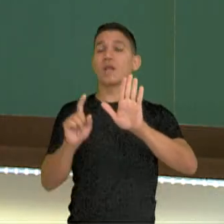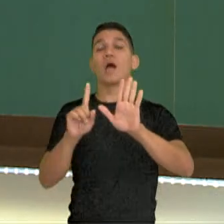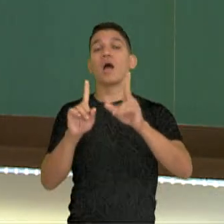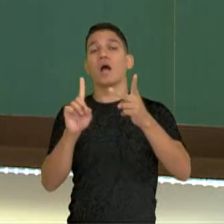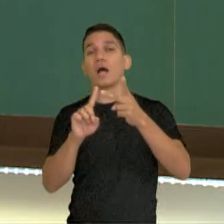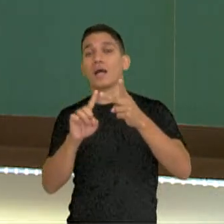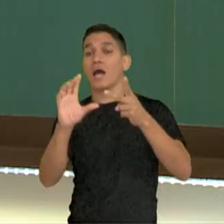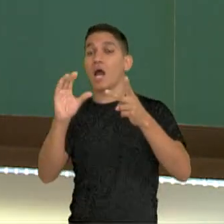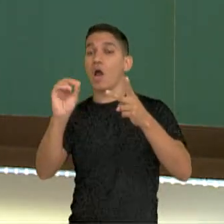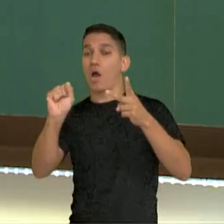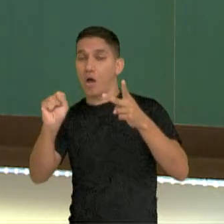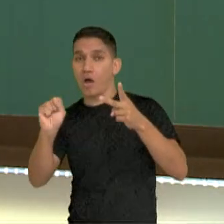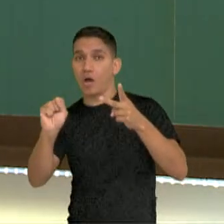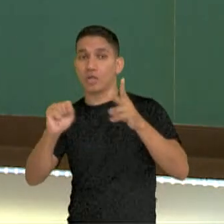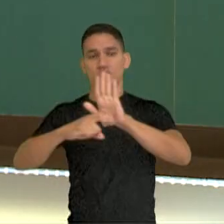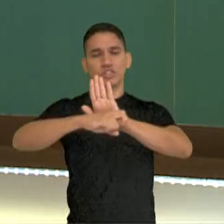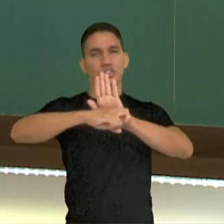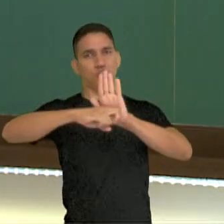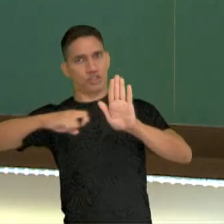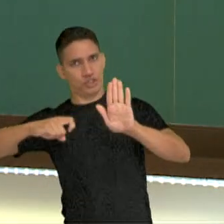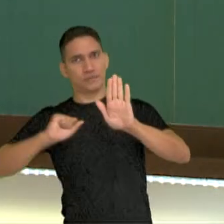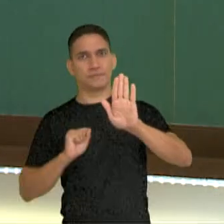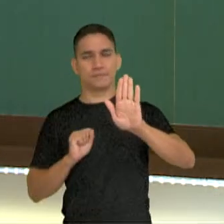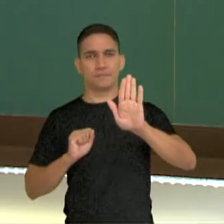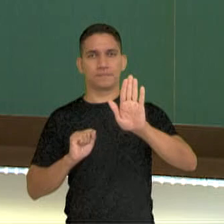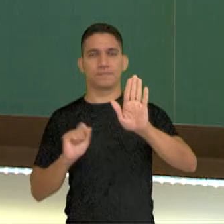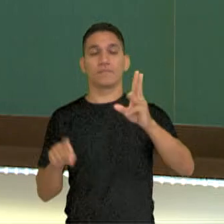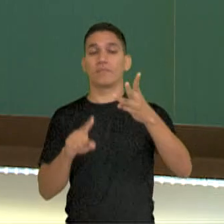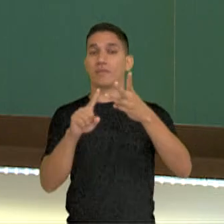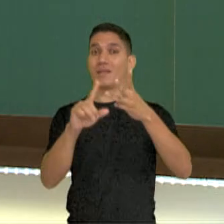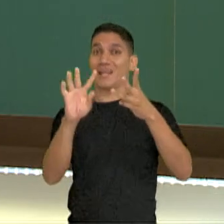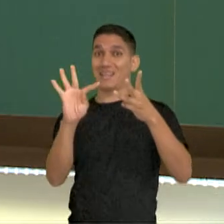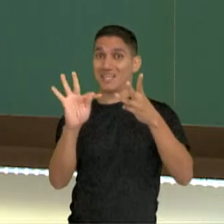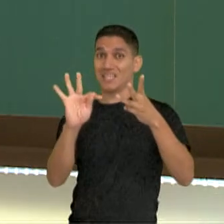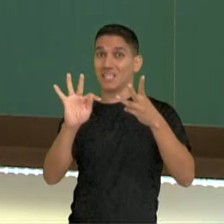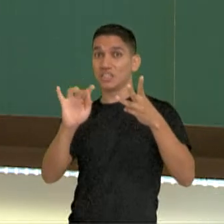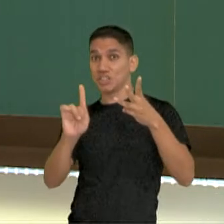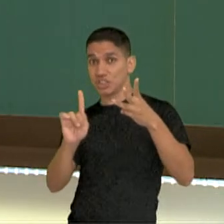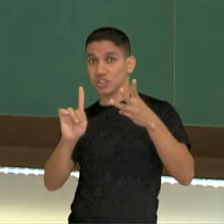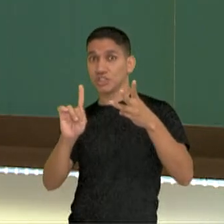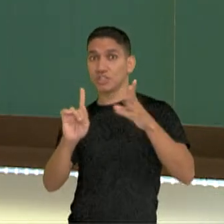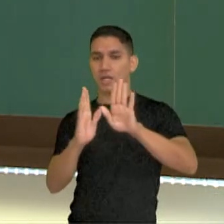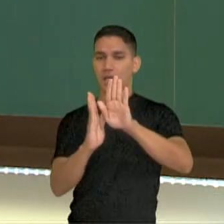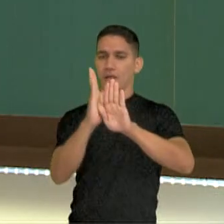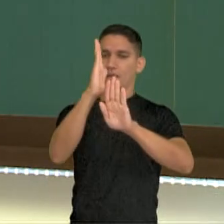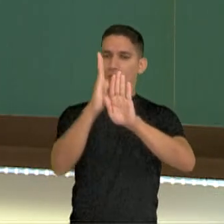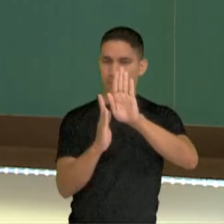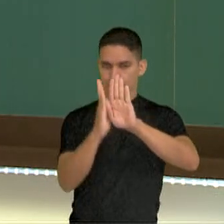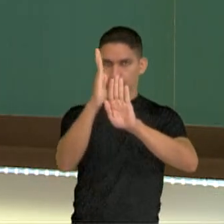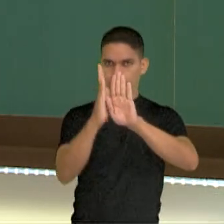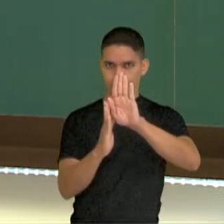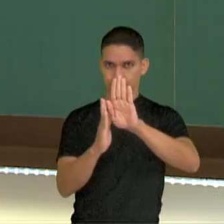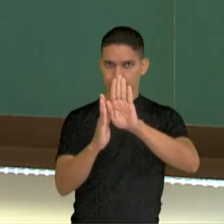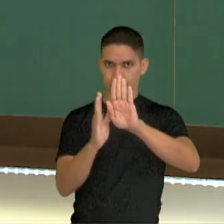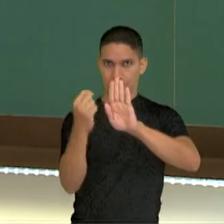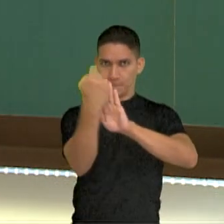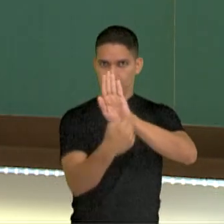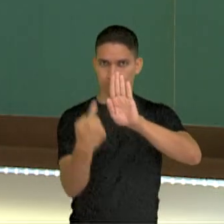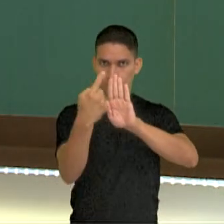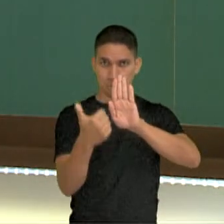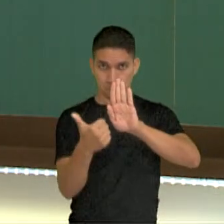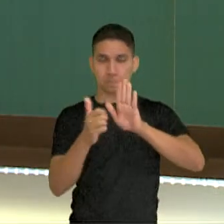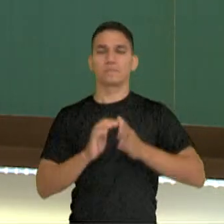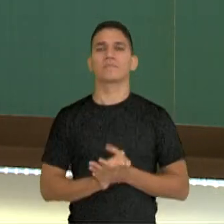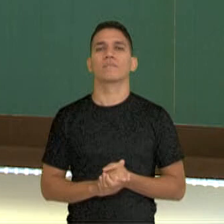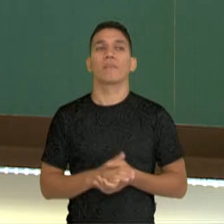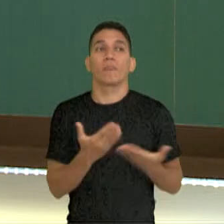do cosseno no eixo x e olho os valores da tangente nessa reta tangente à circunferência.